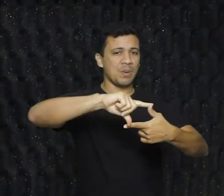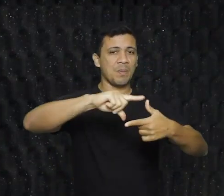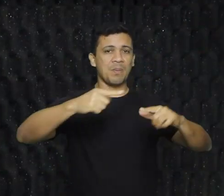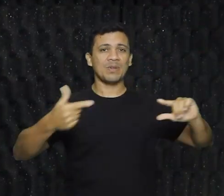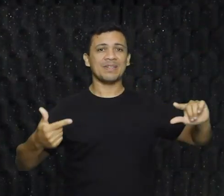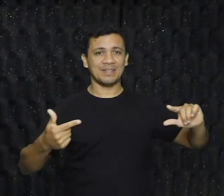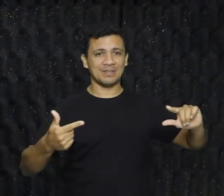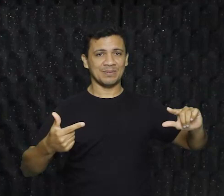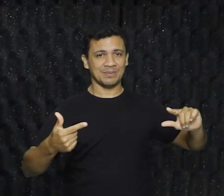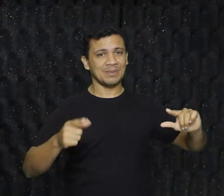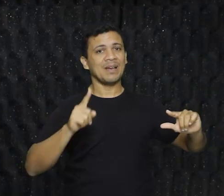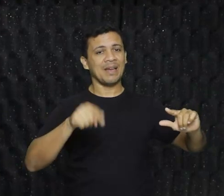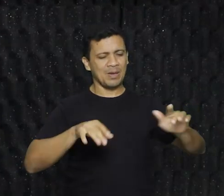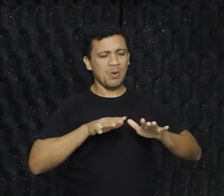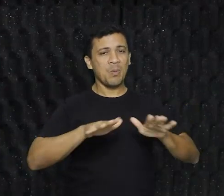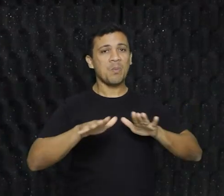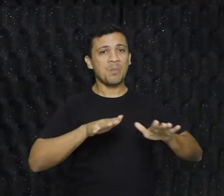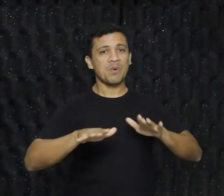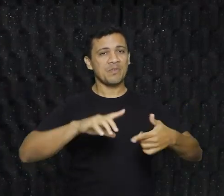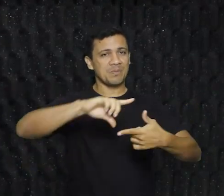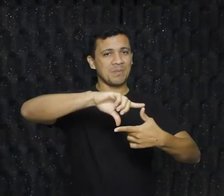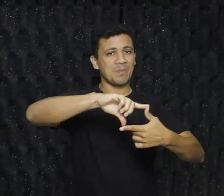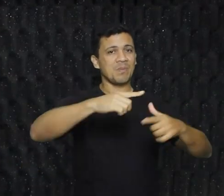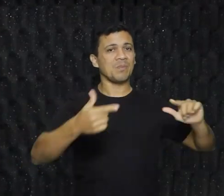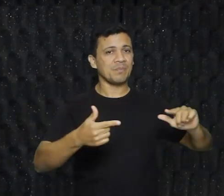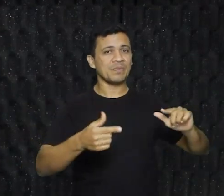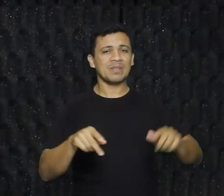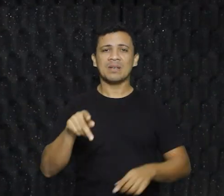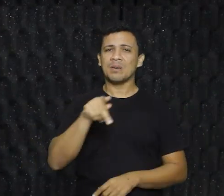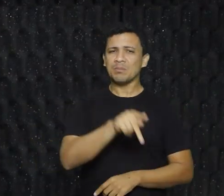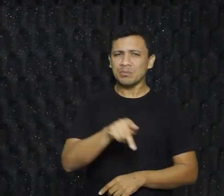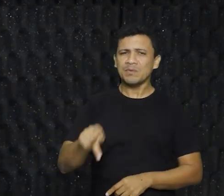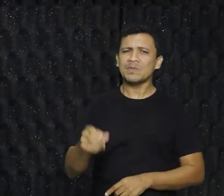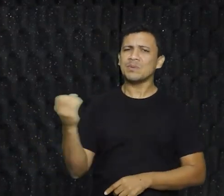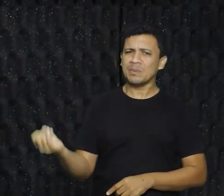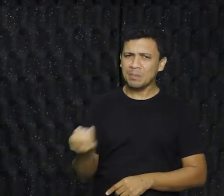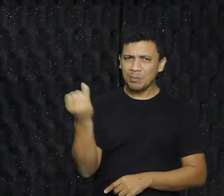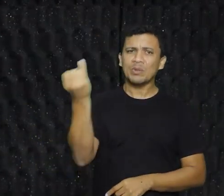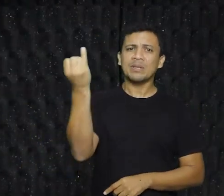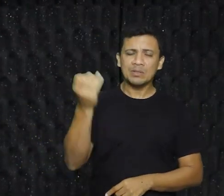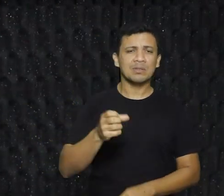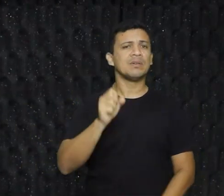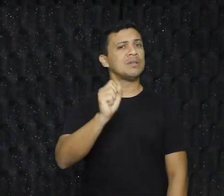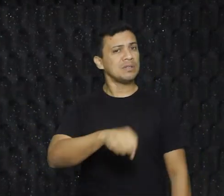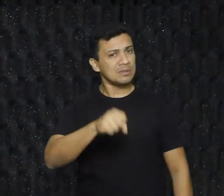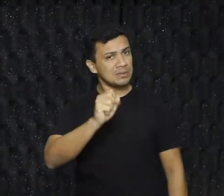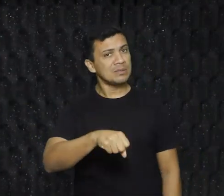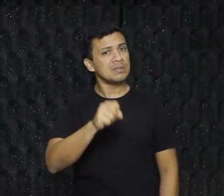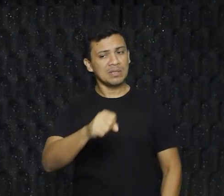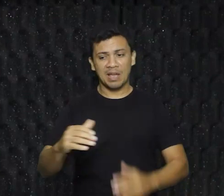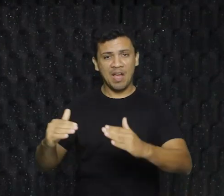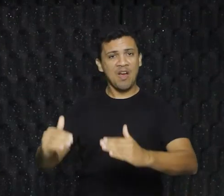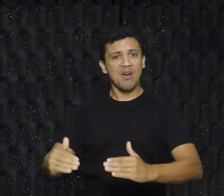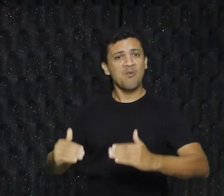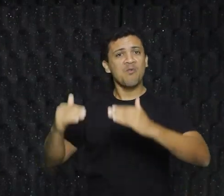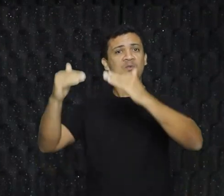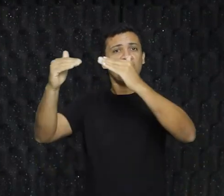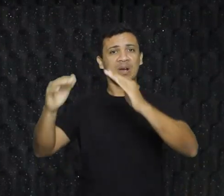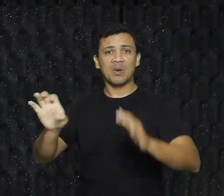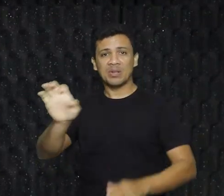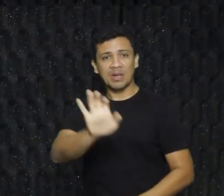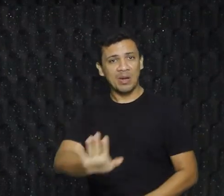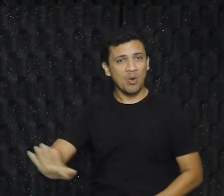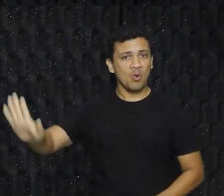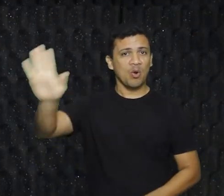nesse caso, o modernismo. Professor, ele é importante para a gente? Com certeza. As vanguardas europeias, elas vão respingar